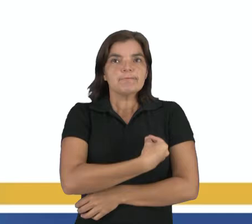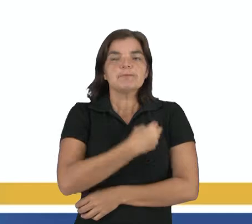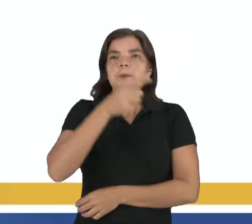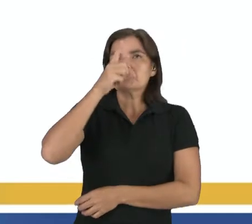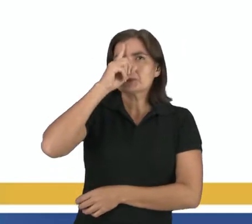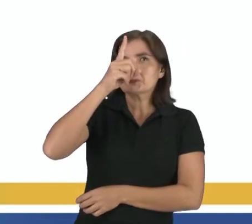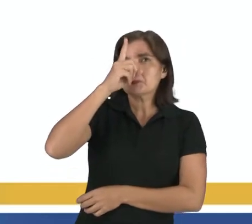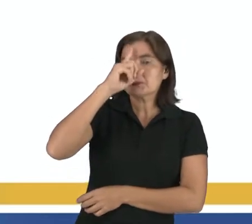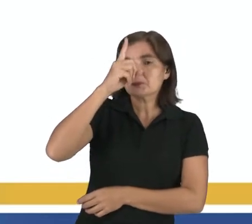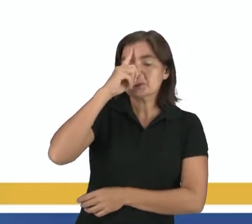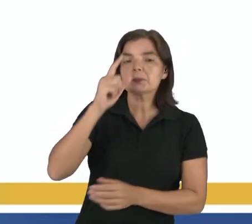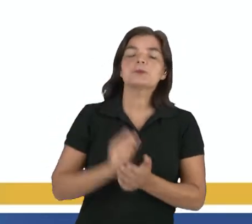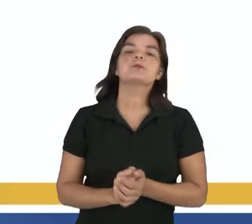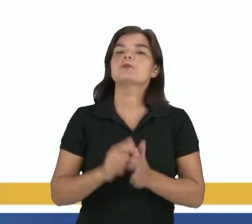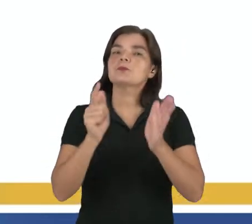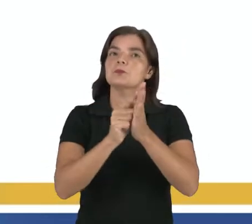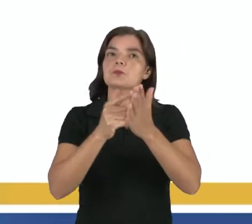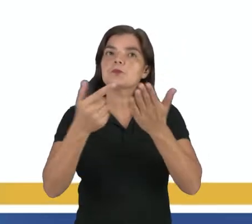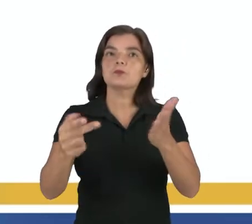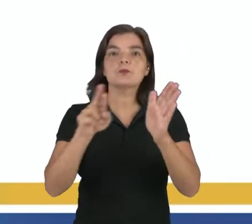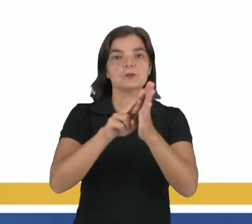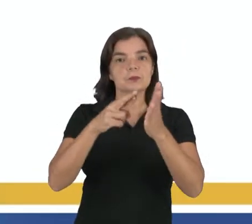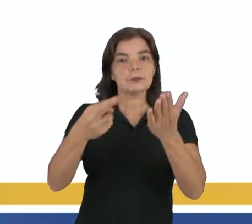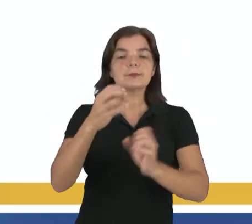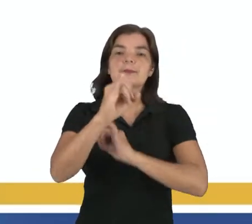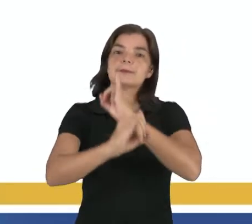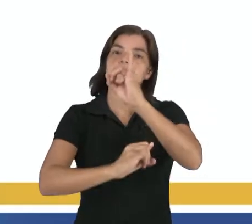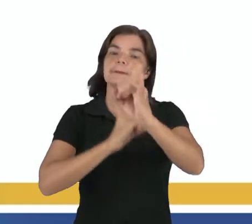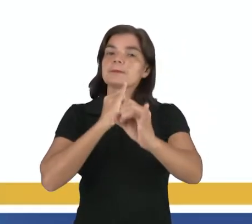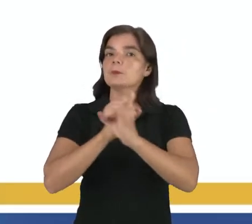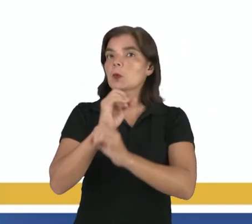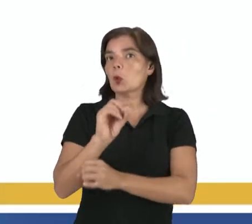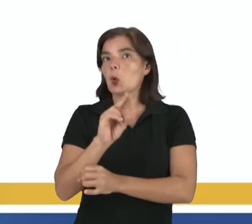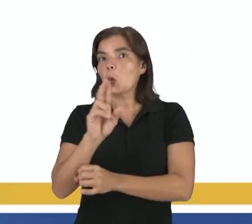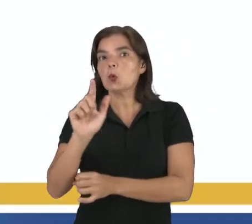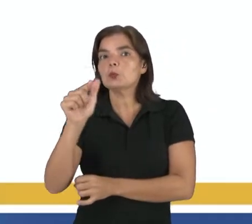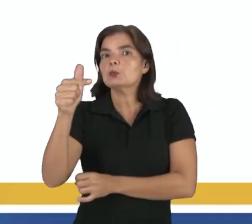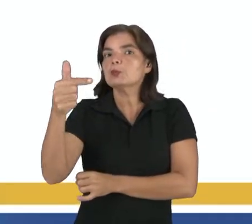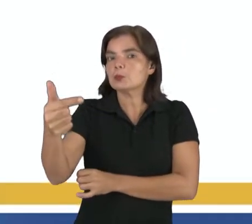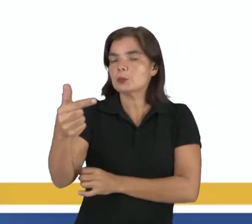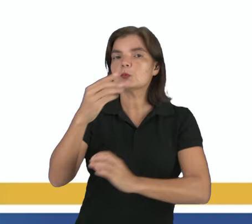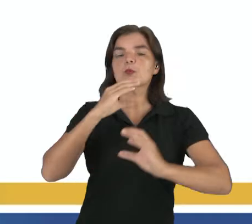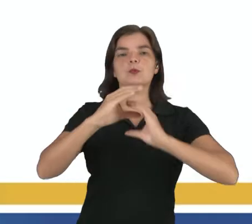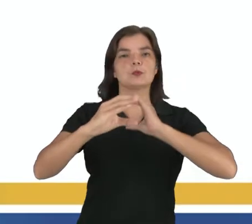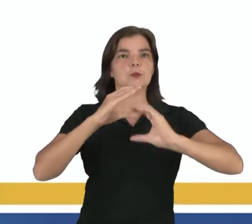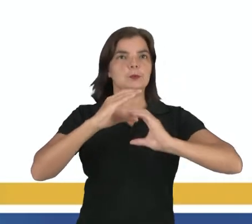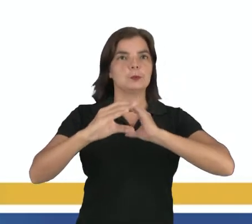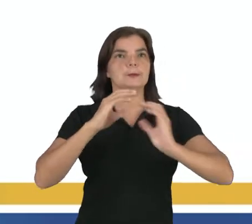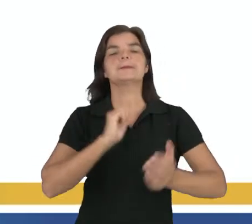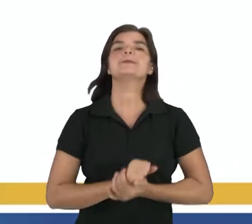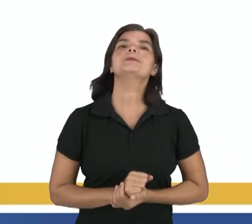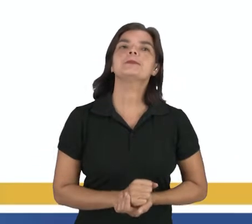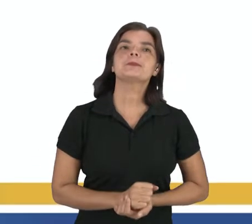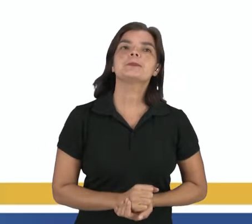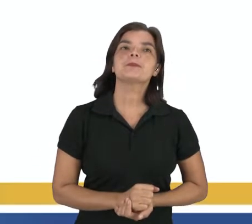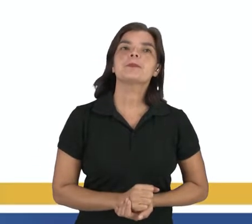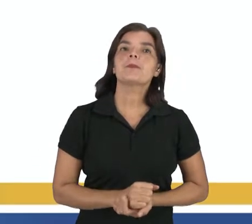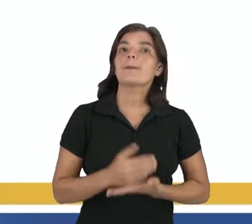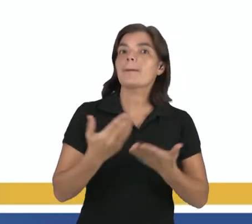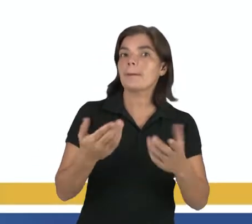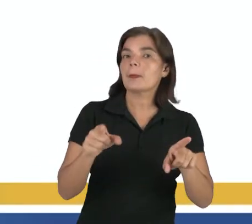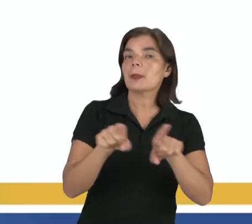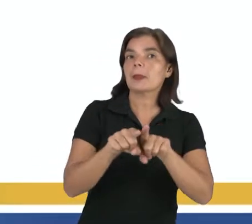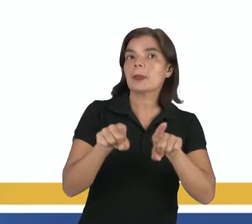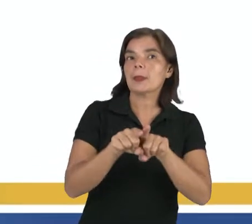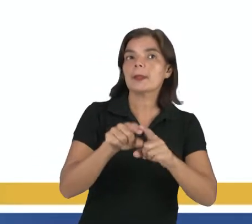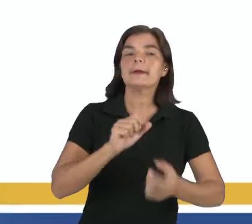nosso cotidiano, seja nos jornais, na revista, na internet ou em outros meios de comunicação. Nós